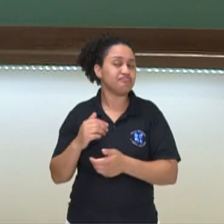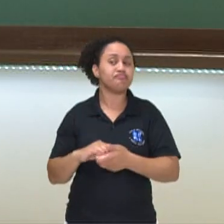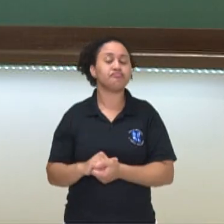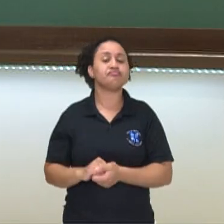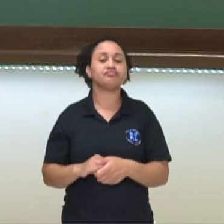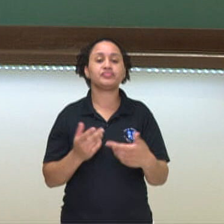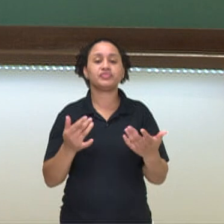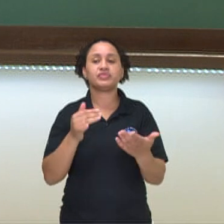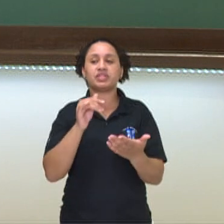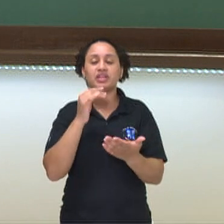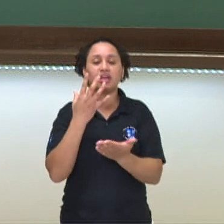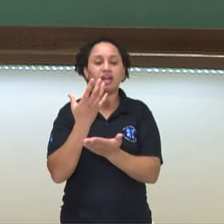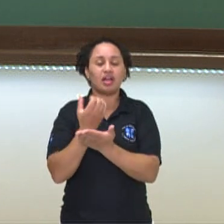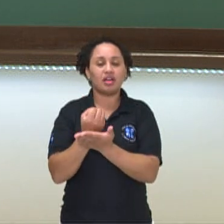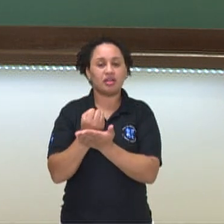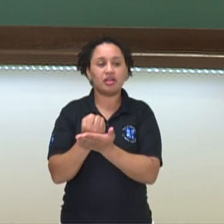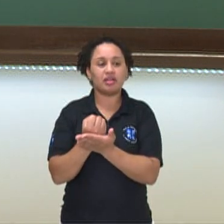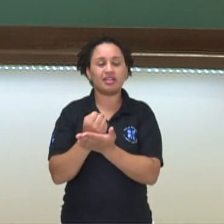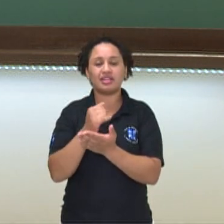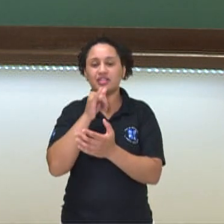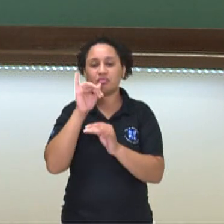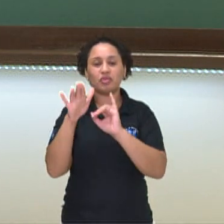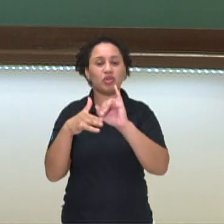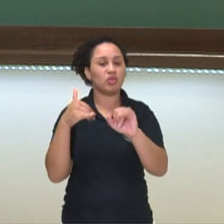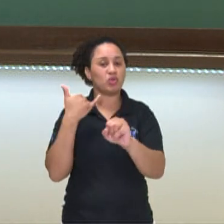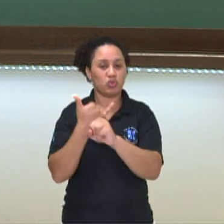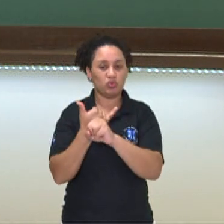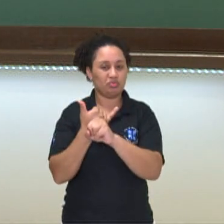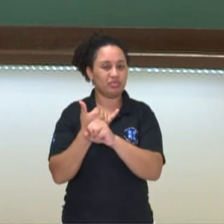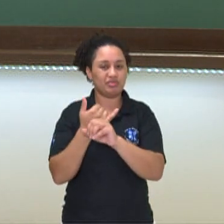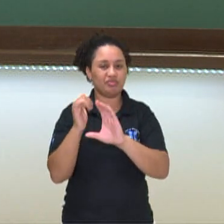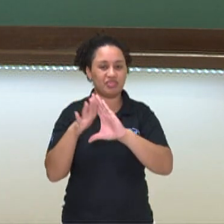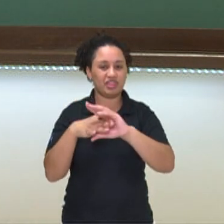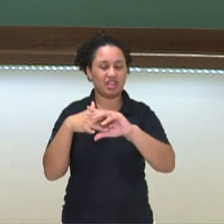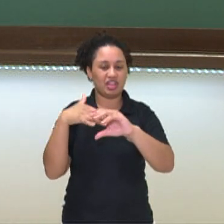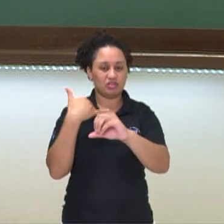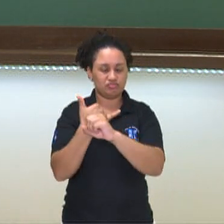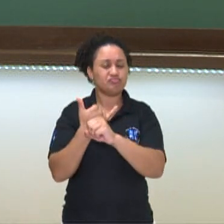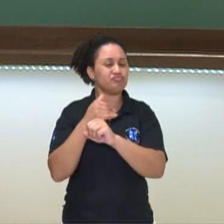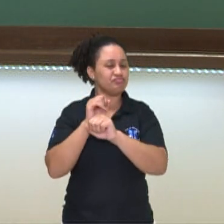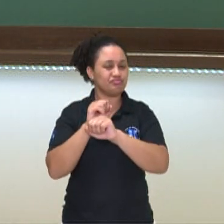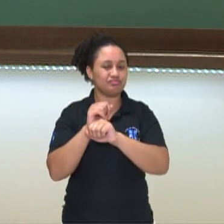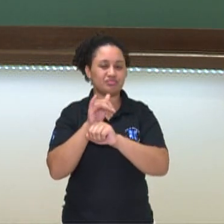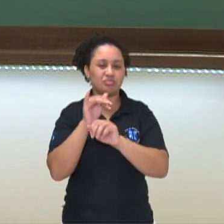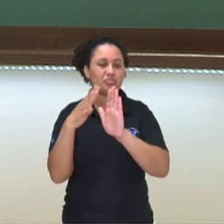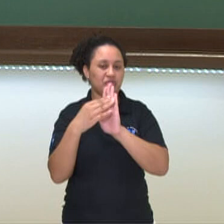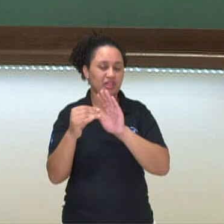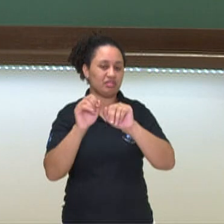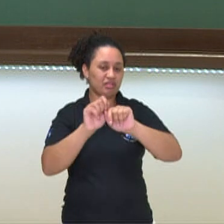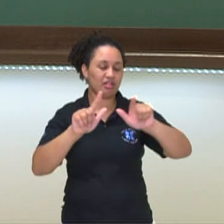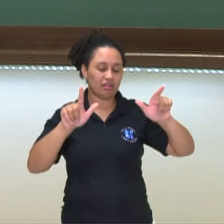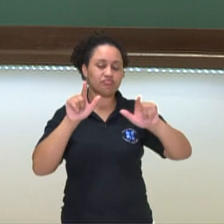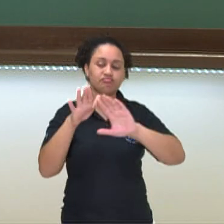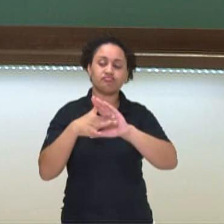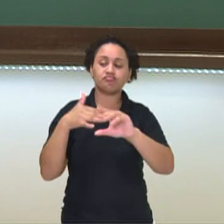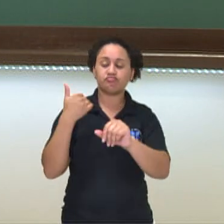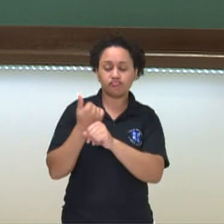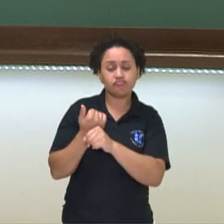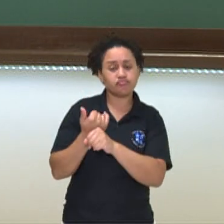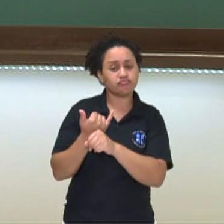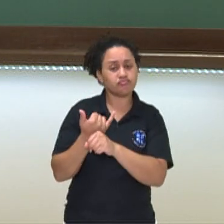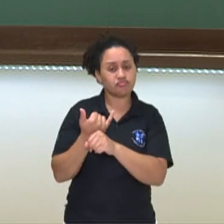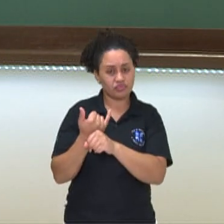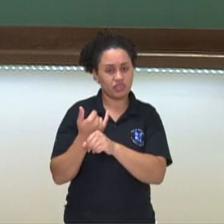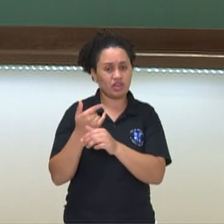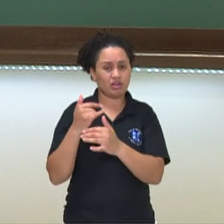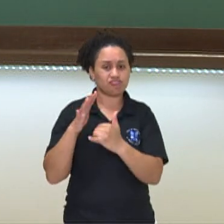O aplicativo YouTube, ele é um exemplo muito clássico disso. Pois se, por exemplo, você está lá no YouTube e você gosta muito de vídeos